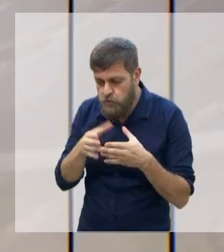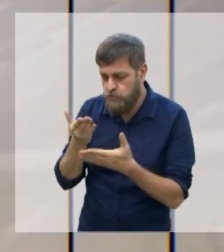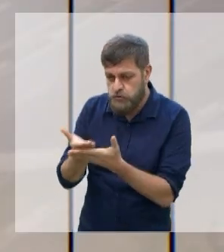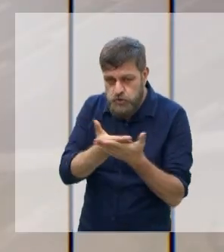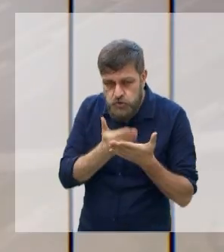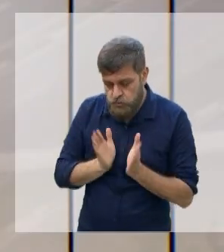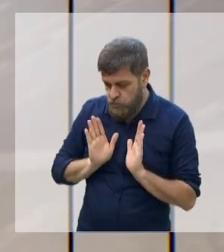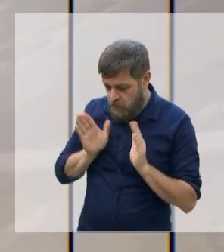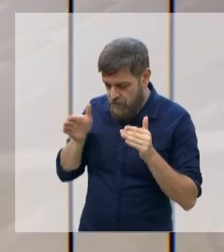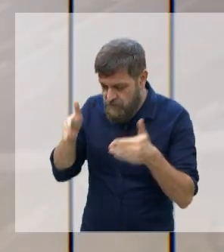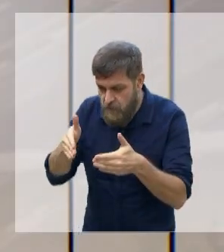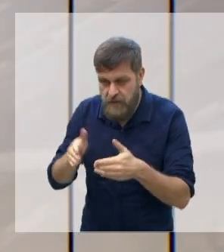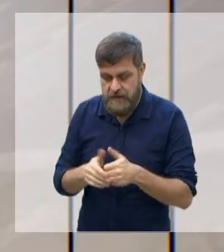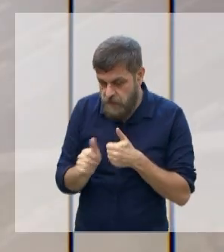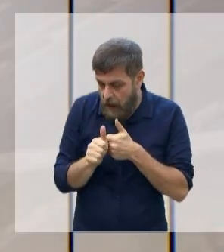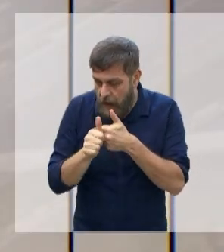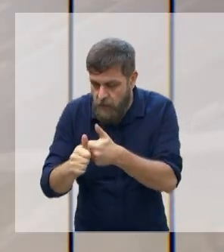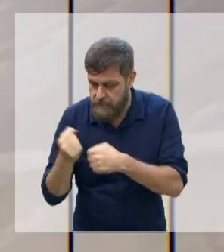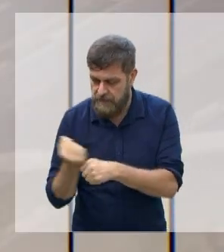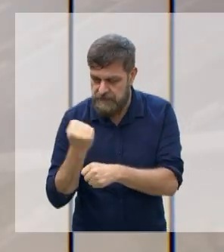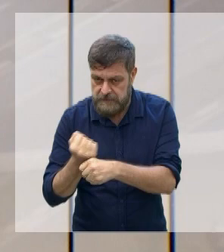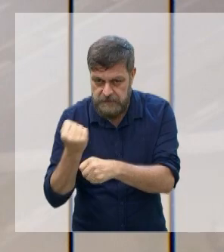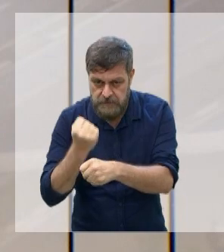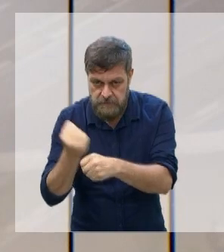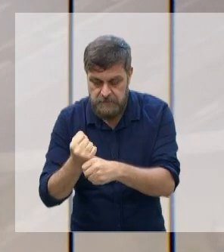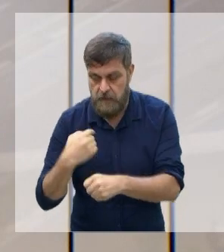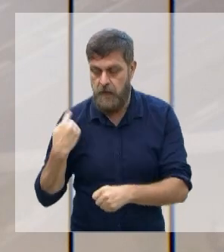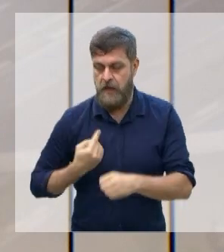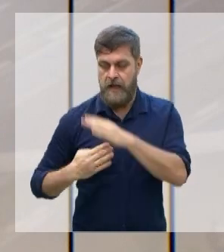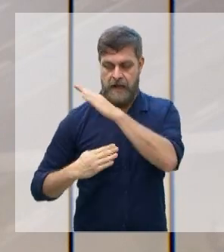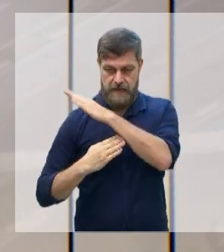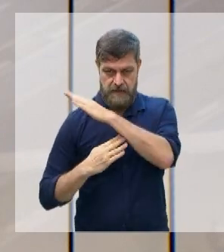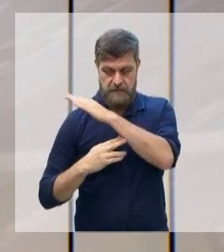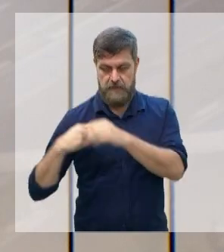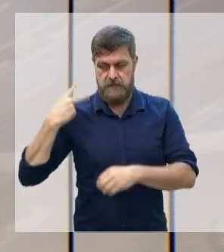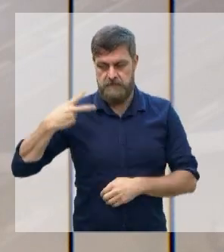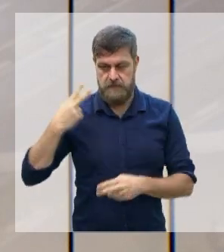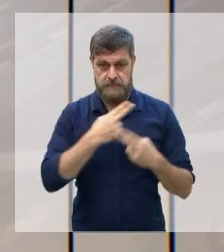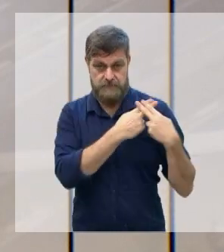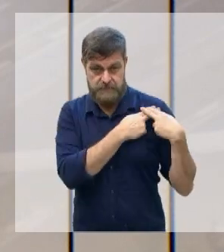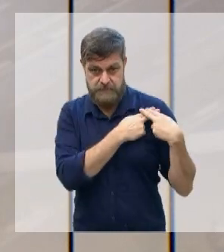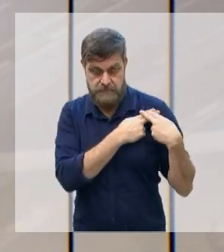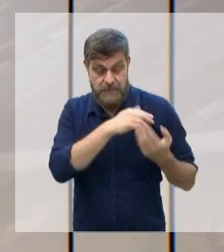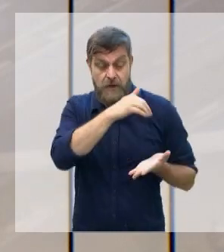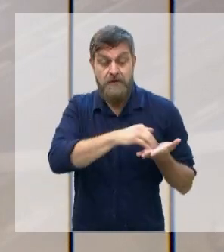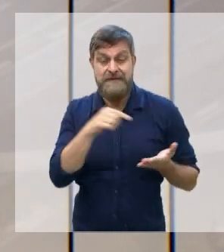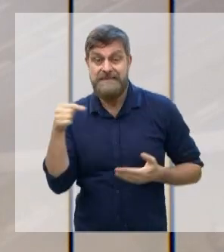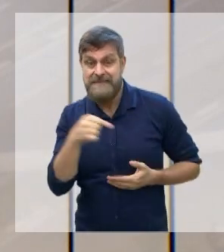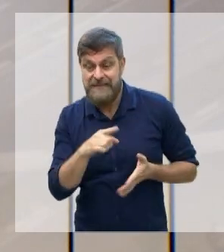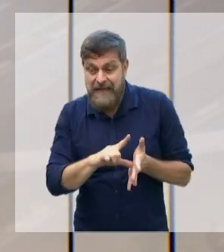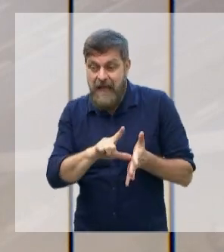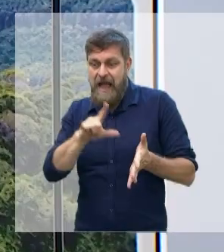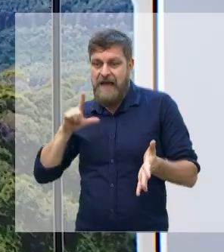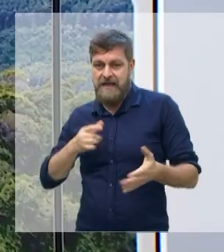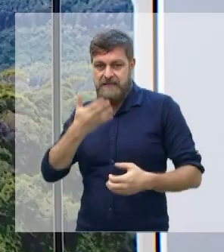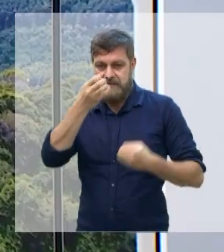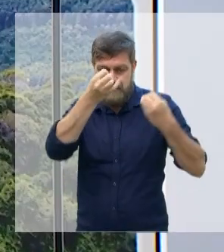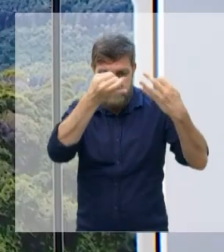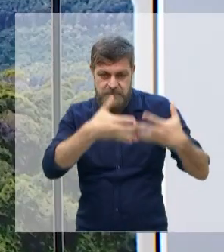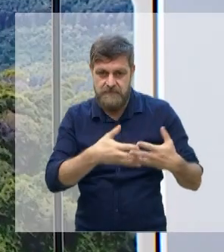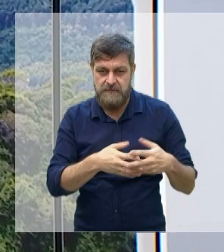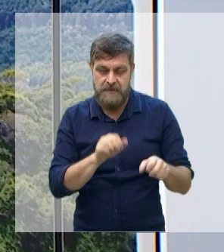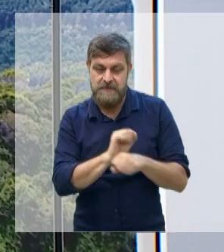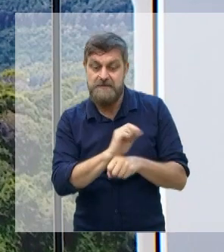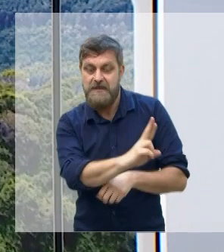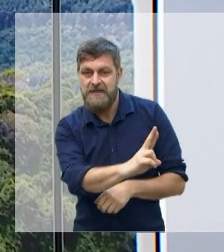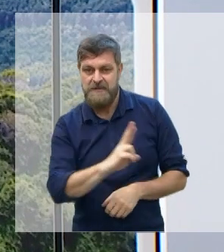justamente por esse acompanhamento das obras pela câmara municipal e o secretário no bloco anterior me ficou escolha dizendo